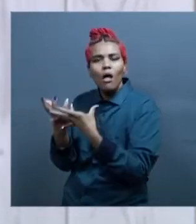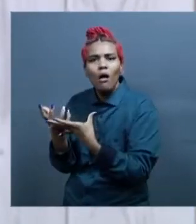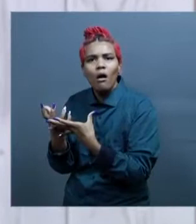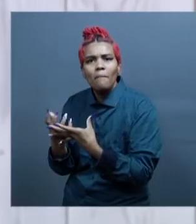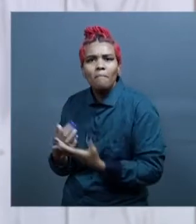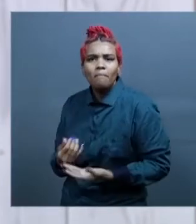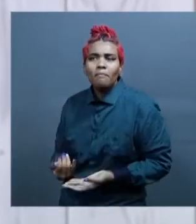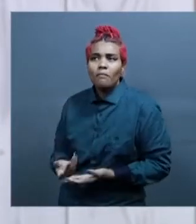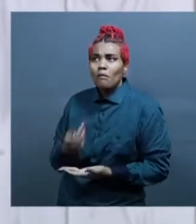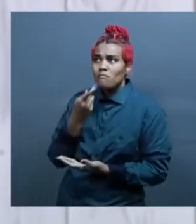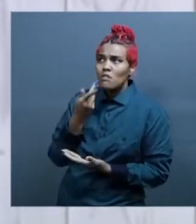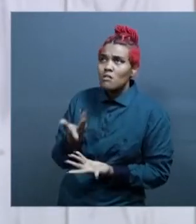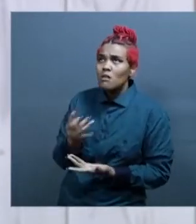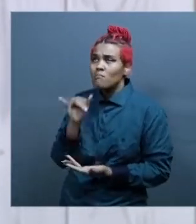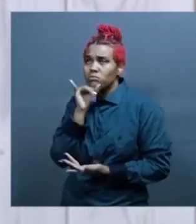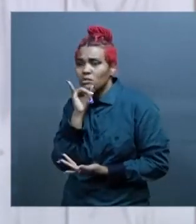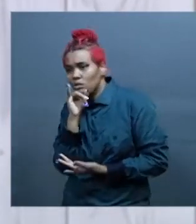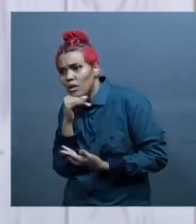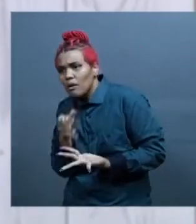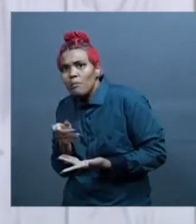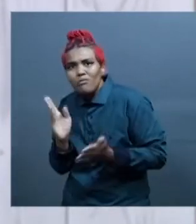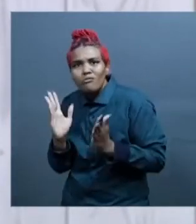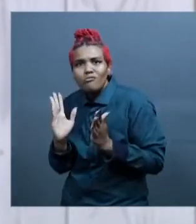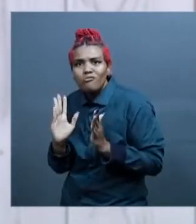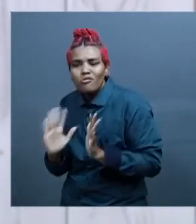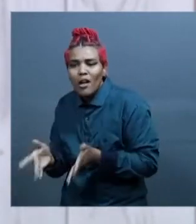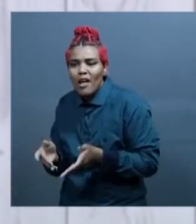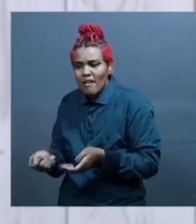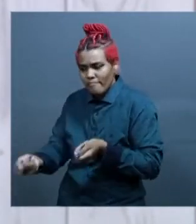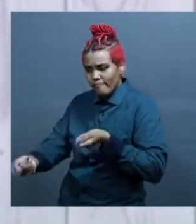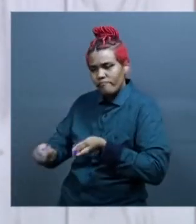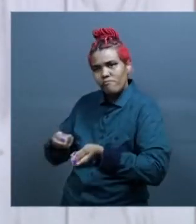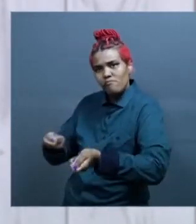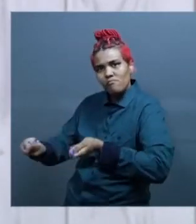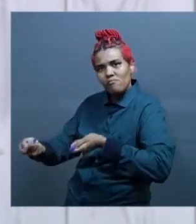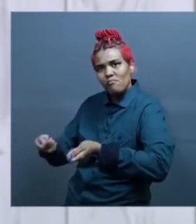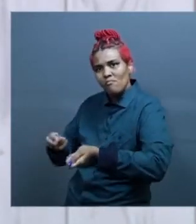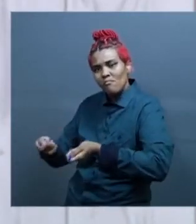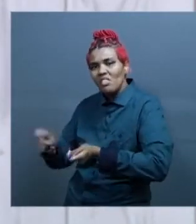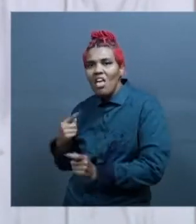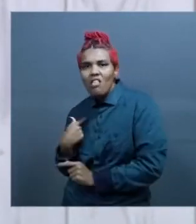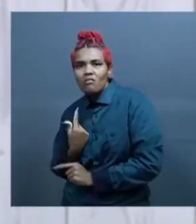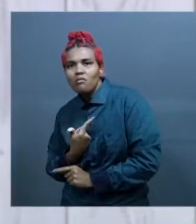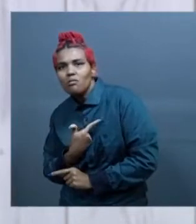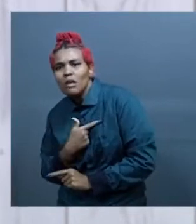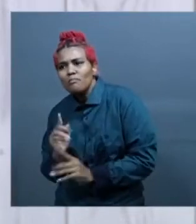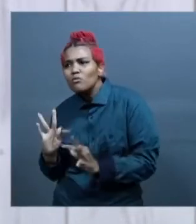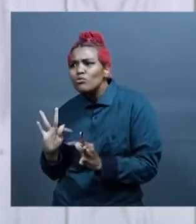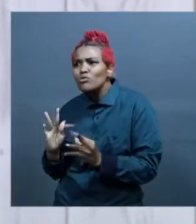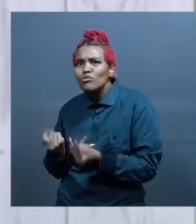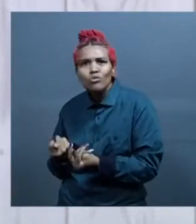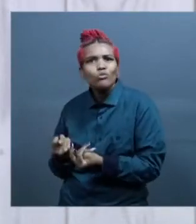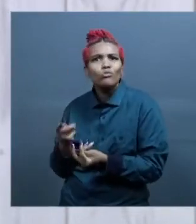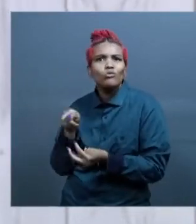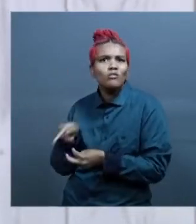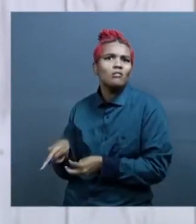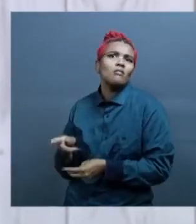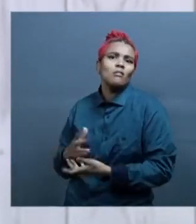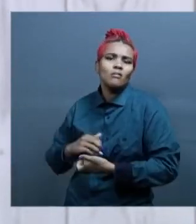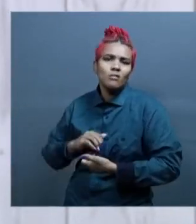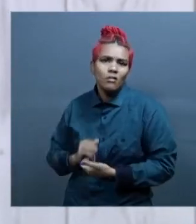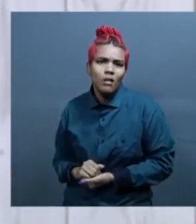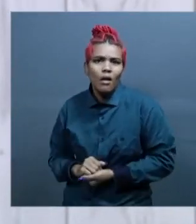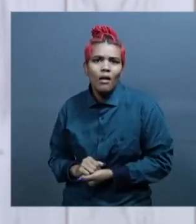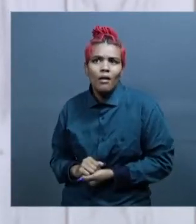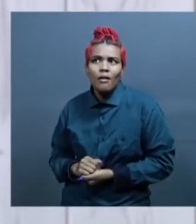aí hoje eu dominamos todos os processos nós já tem todas as condições quando se fala por exemplo por exemplo que o o